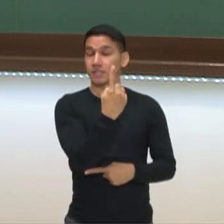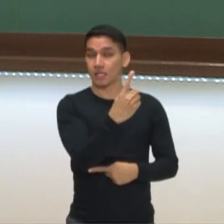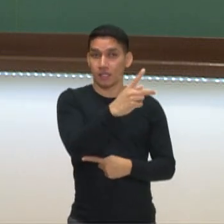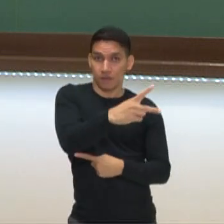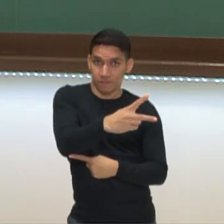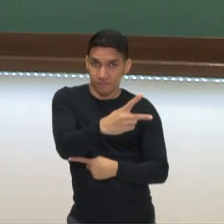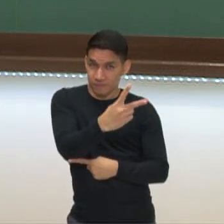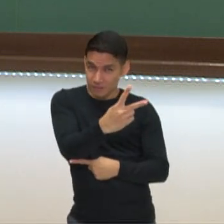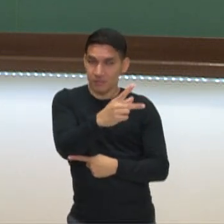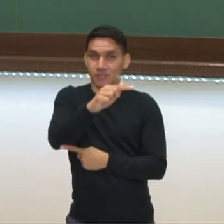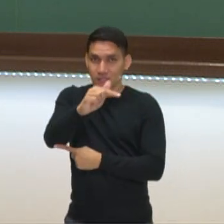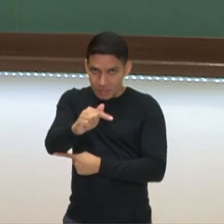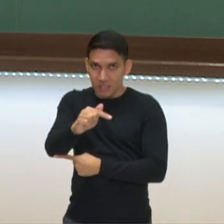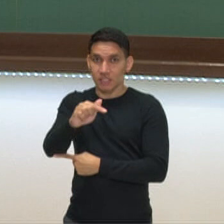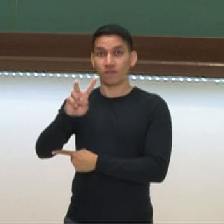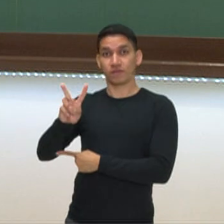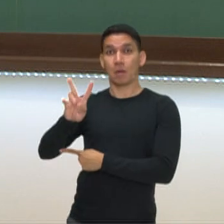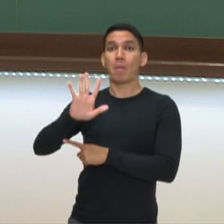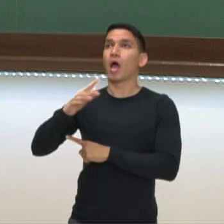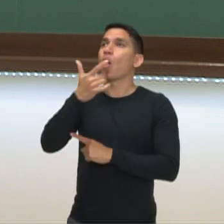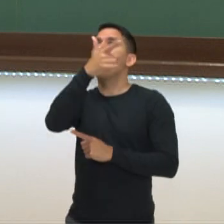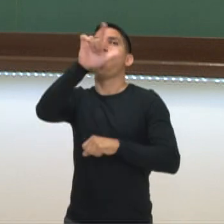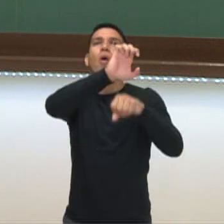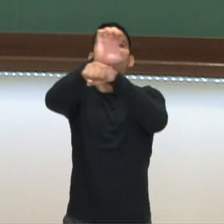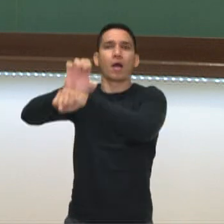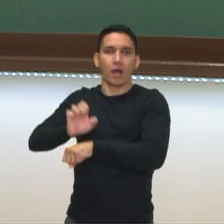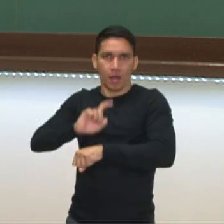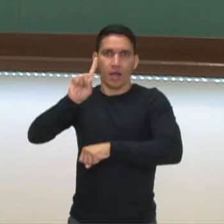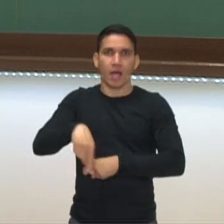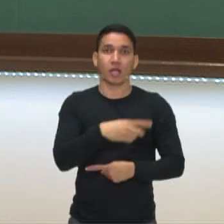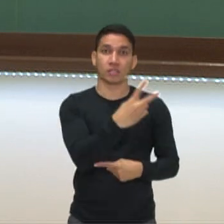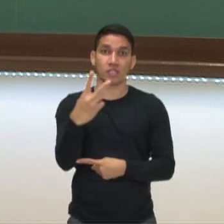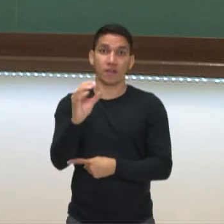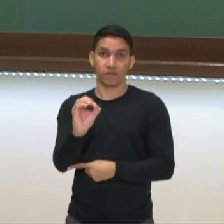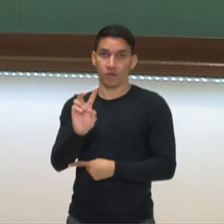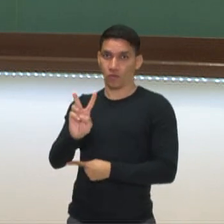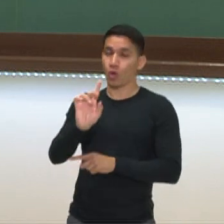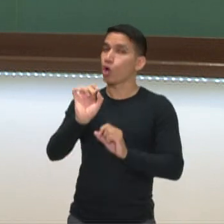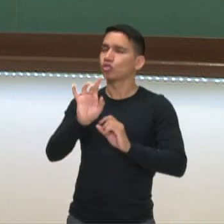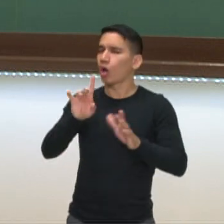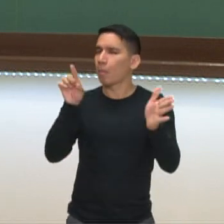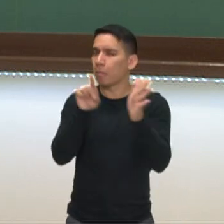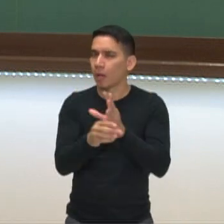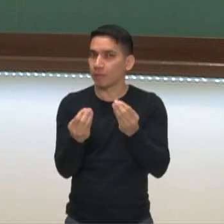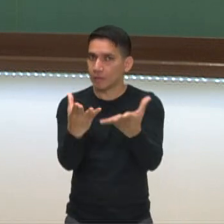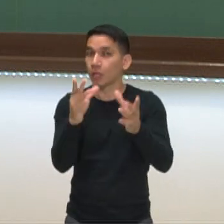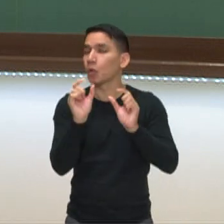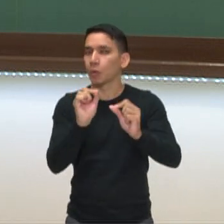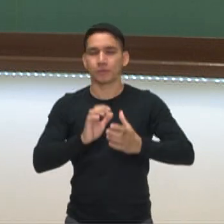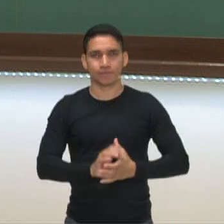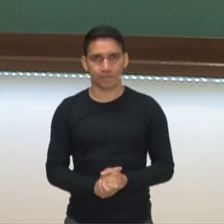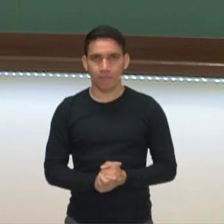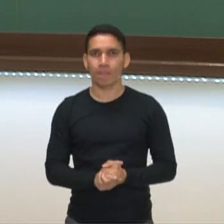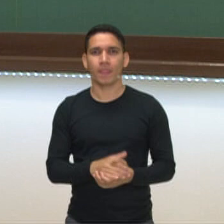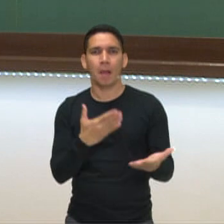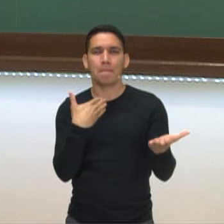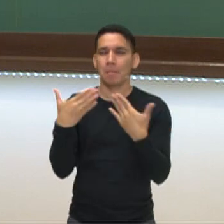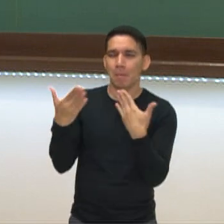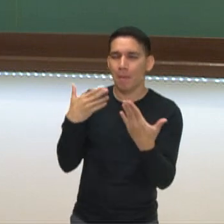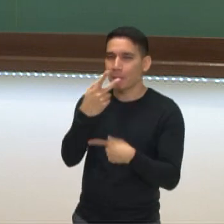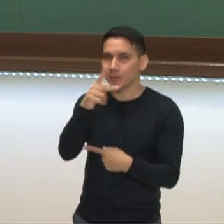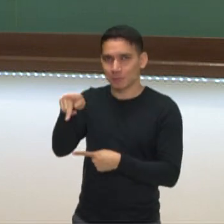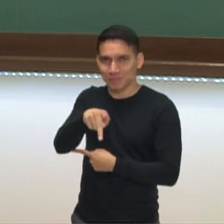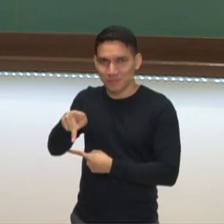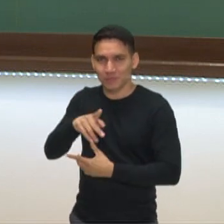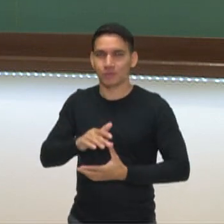outros estados é 220 volts. Tá? Vou deixar só uma pergunta para vocês conversarem com o professor de